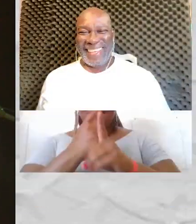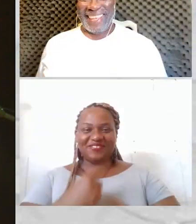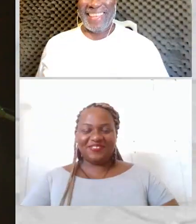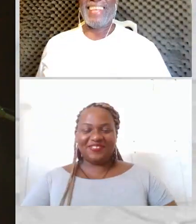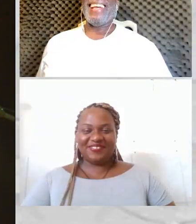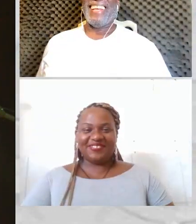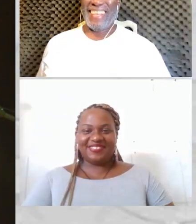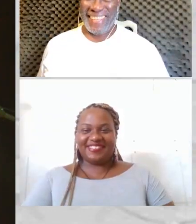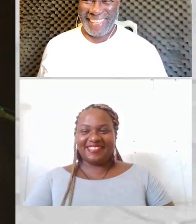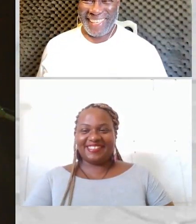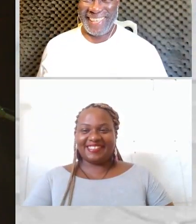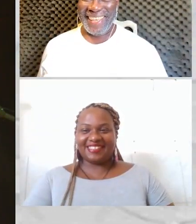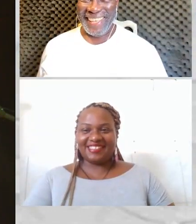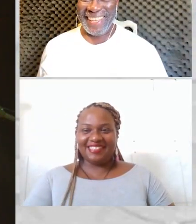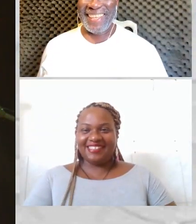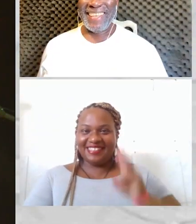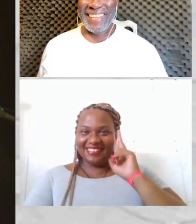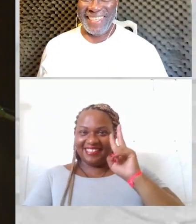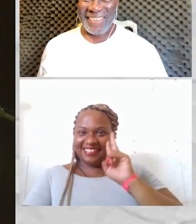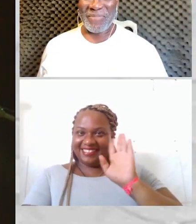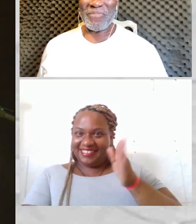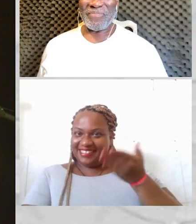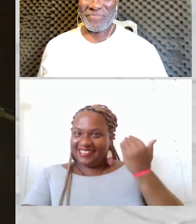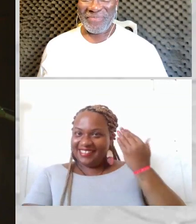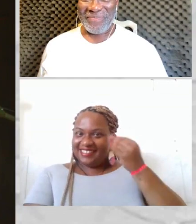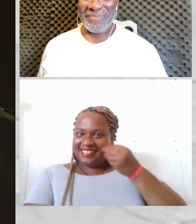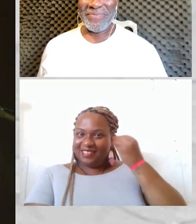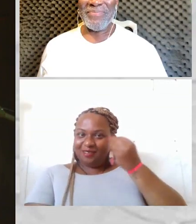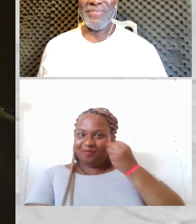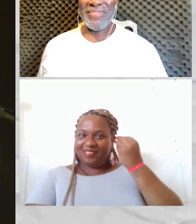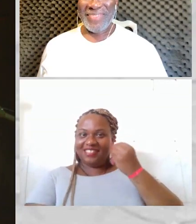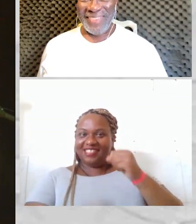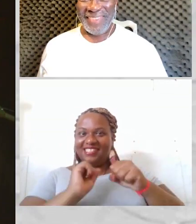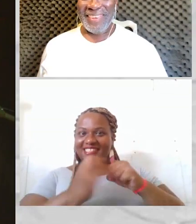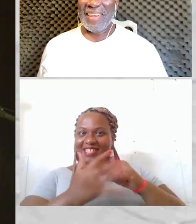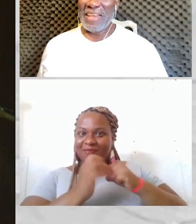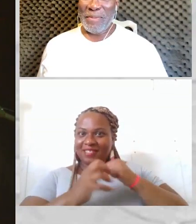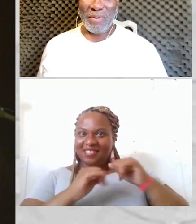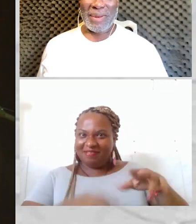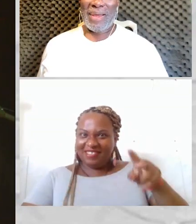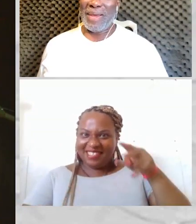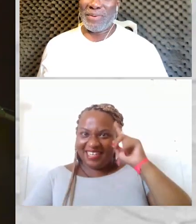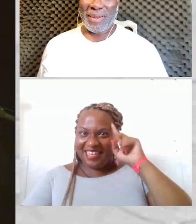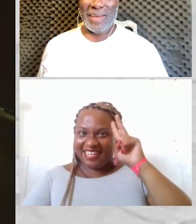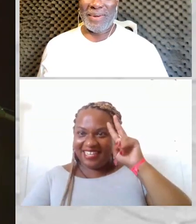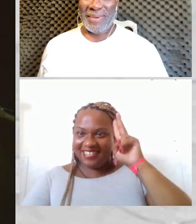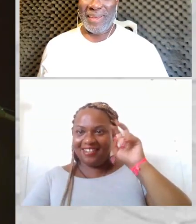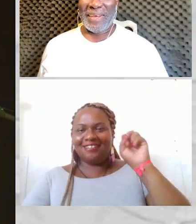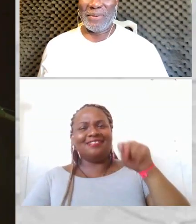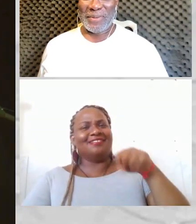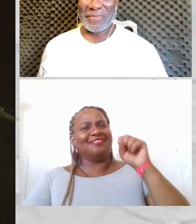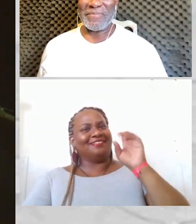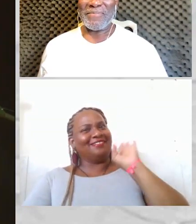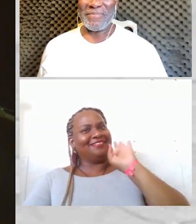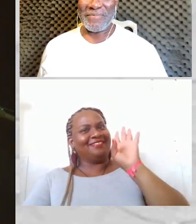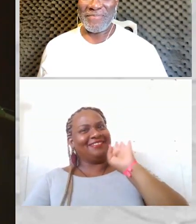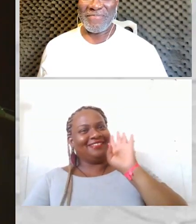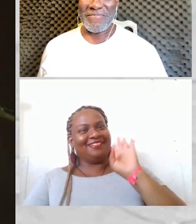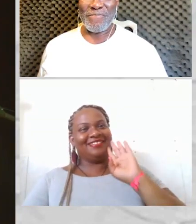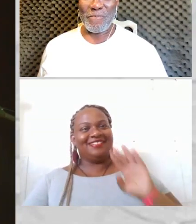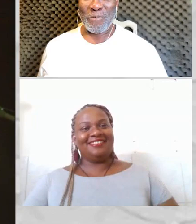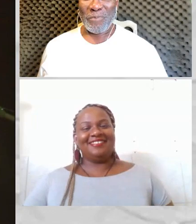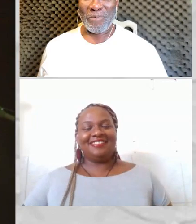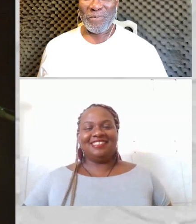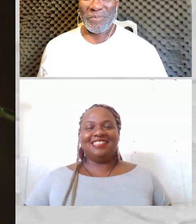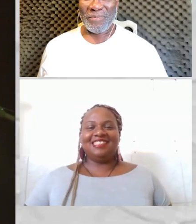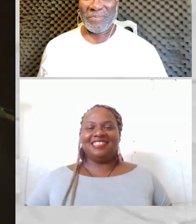aqui, tá? Ele fez uma experiência dessa logo no começo da pandemia, não sei se você lembra. Foi. Lembro, claro, claro, E claro. agora sim, a